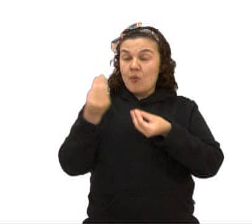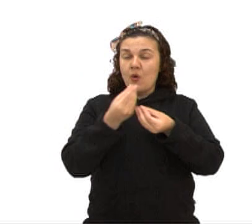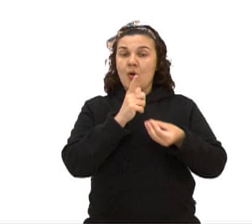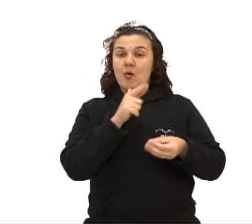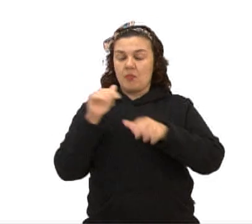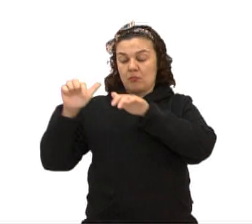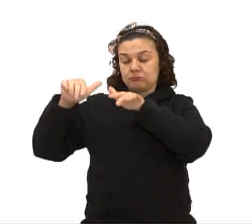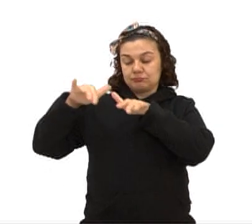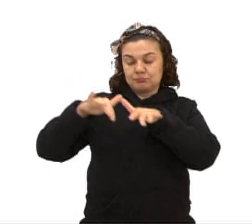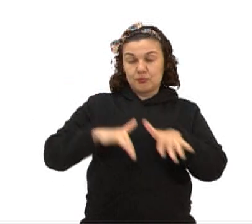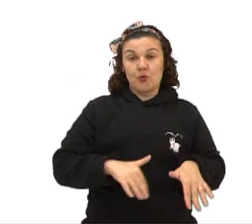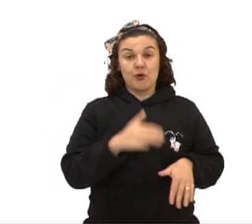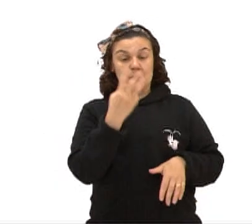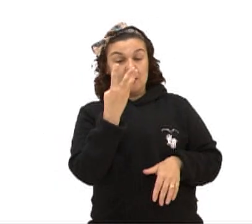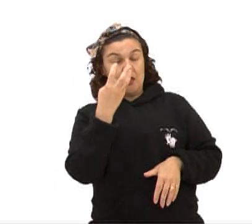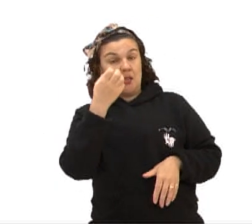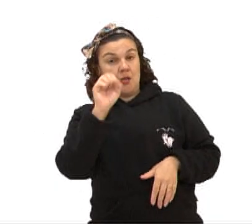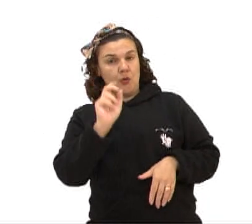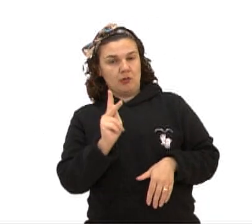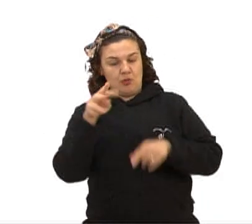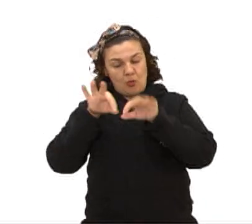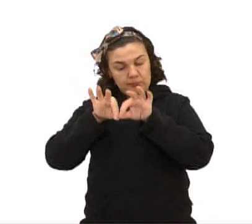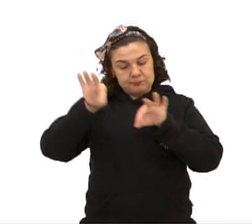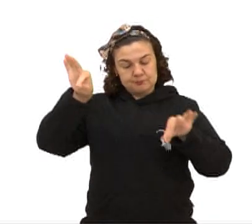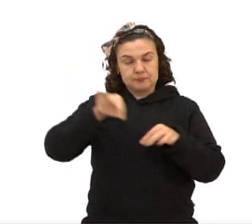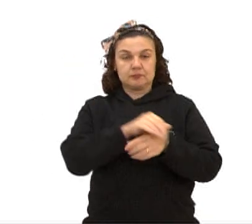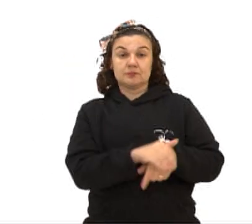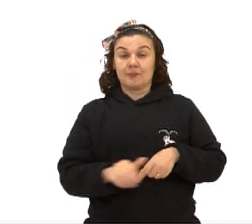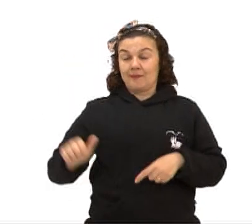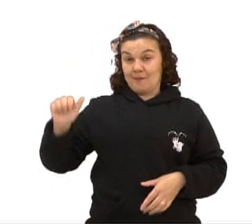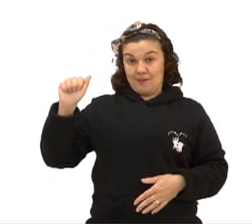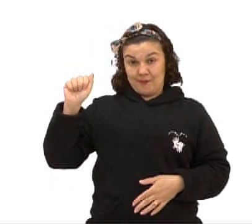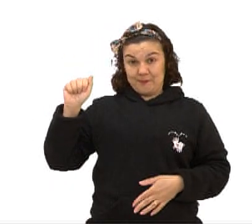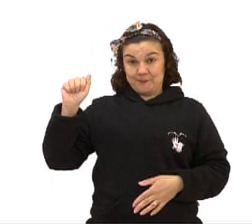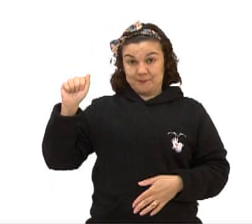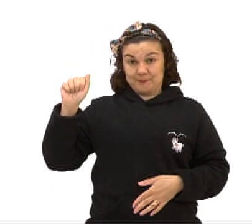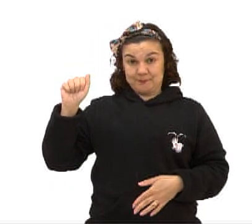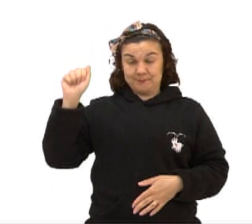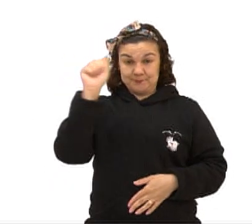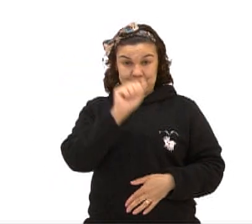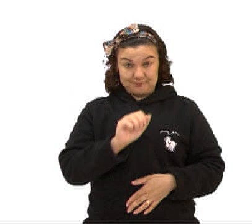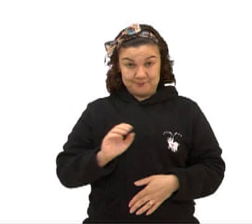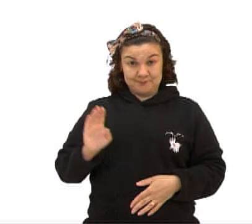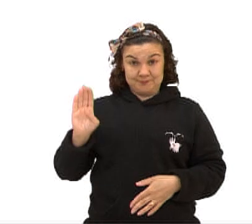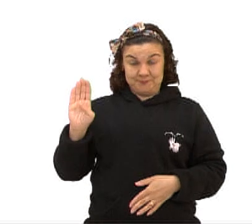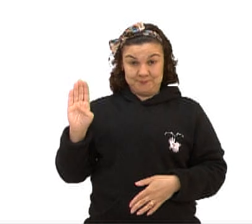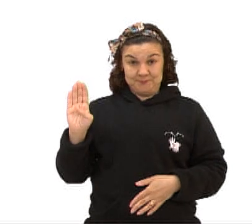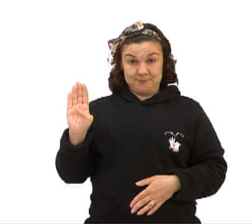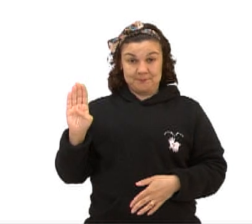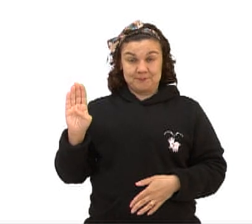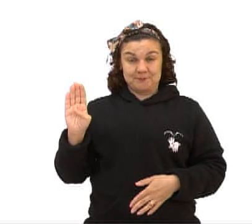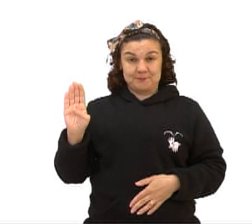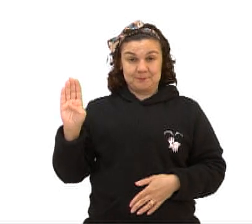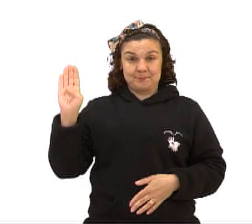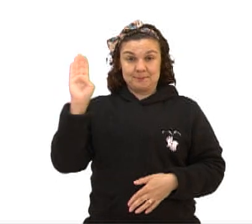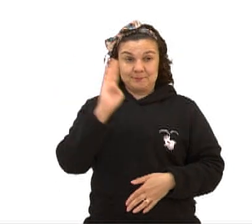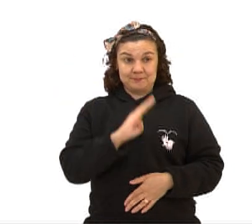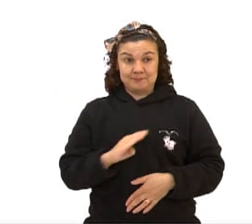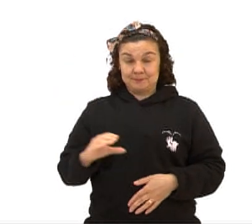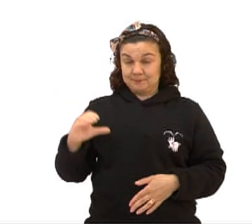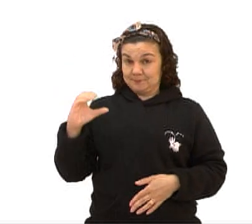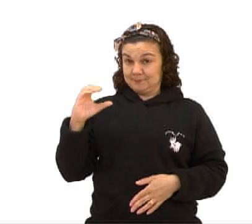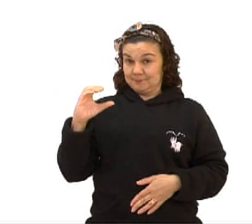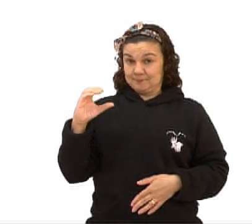percorreu a adutora de 38 quilômetros? Letra A, pela força do curso do rio. Letra B, utilizando máquinas a